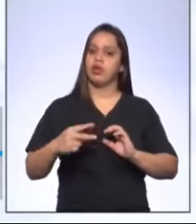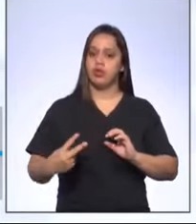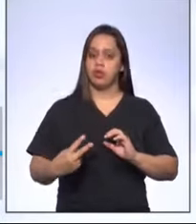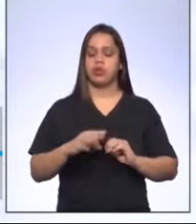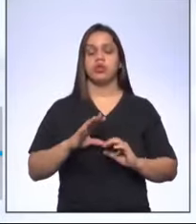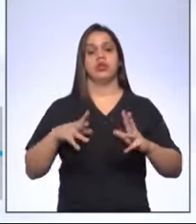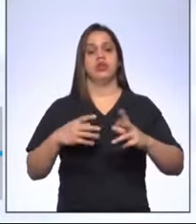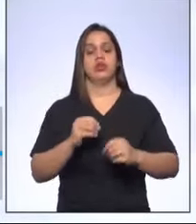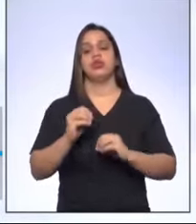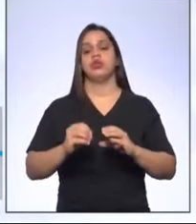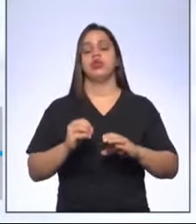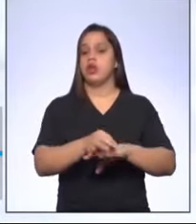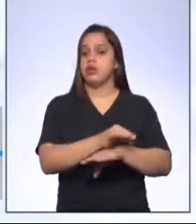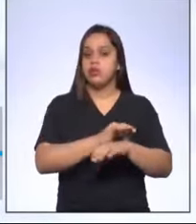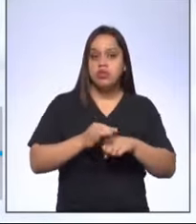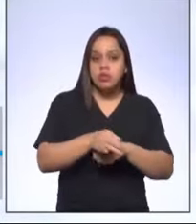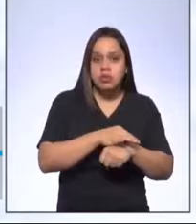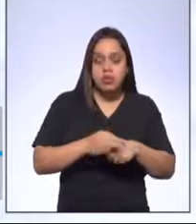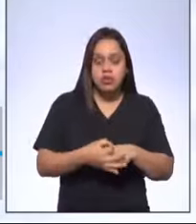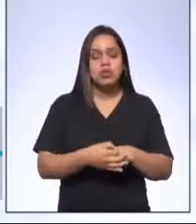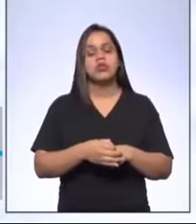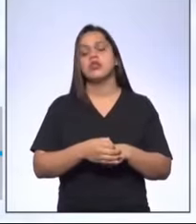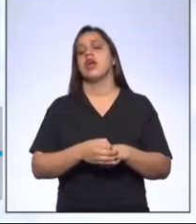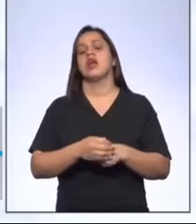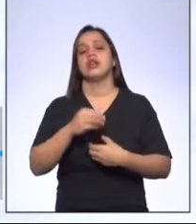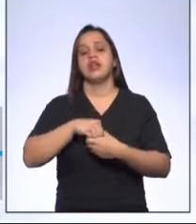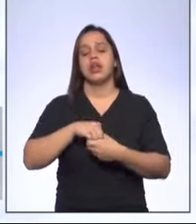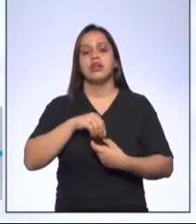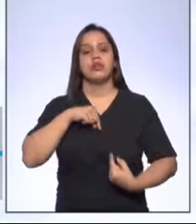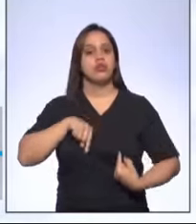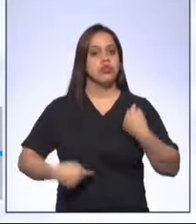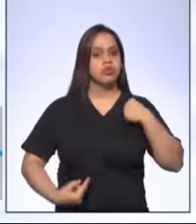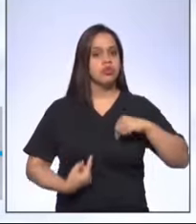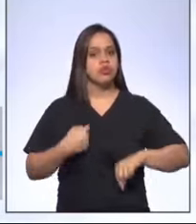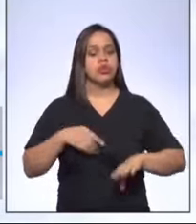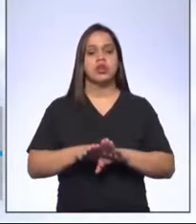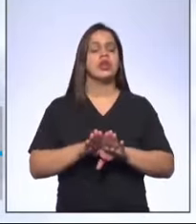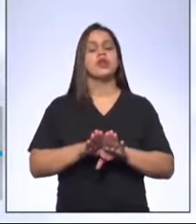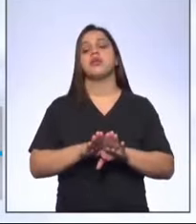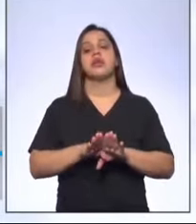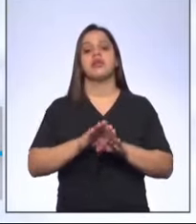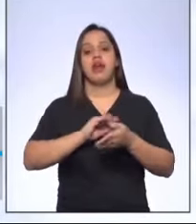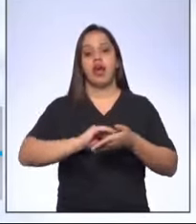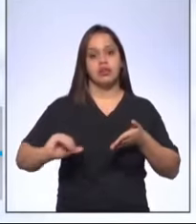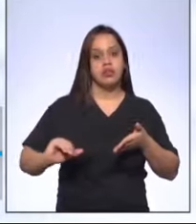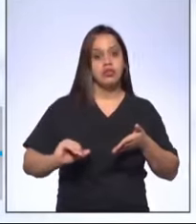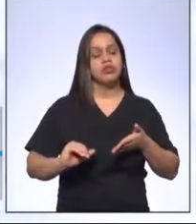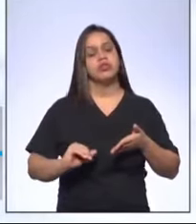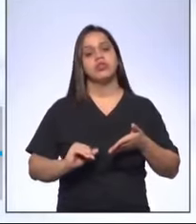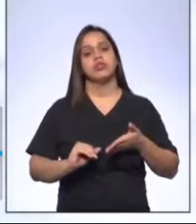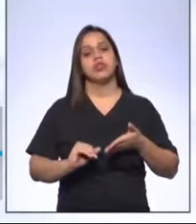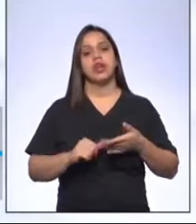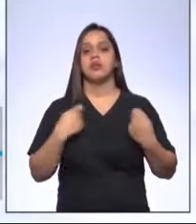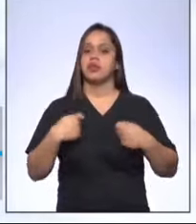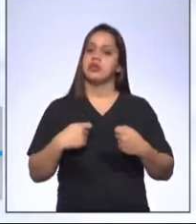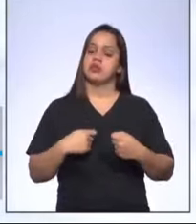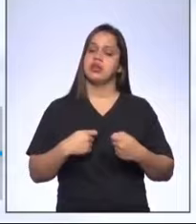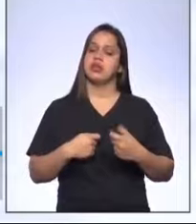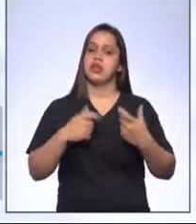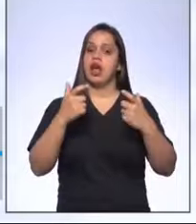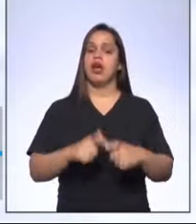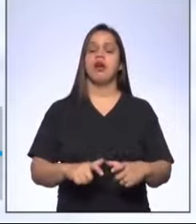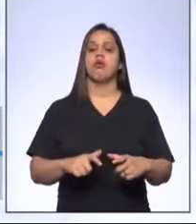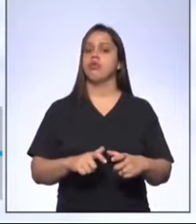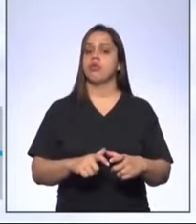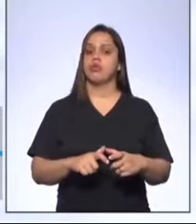né, as células do sangue vão pegar coisas que estão sendo excretadas pela célula. Isso vai ter que ir para algum lugar, certo? Para onde